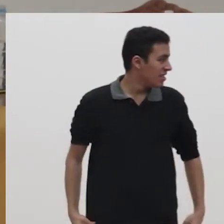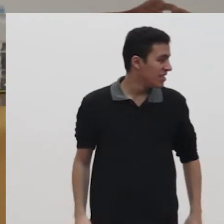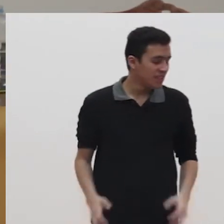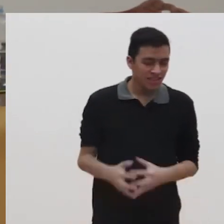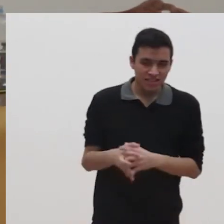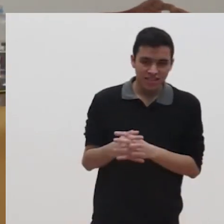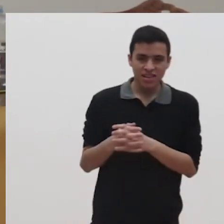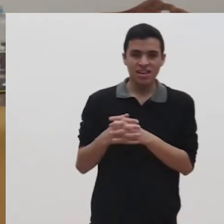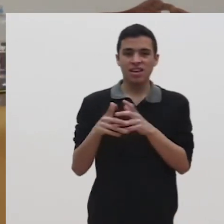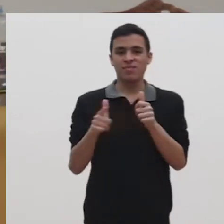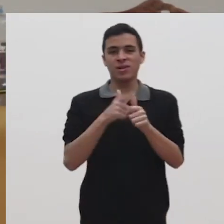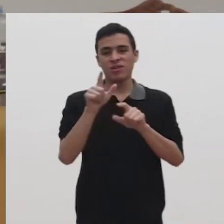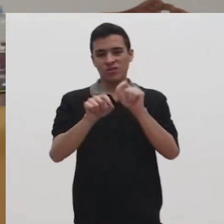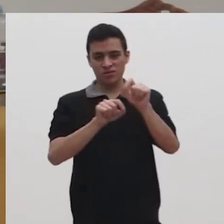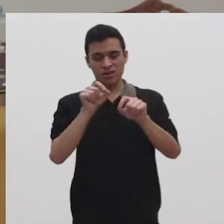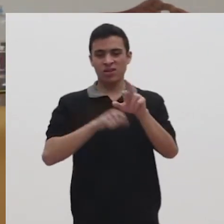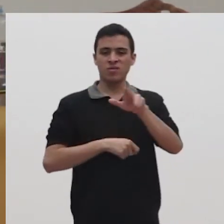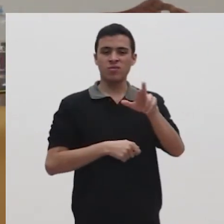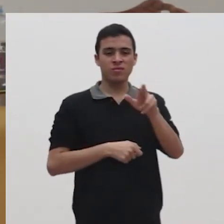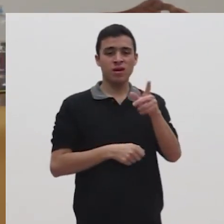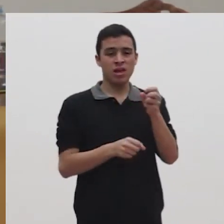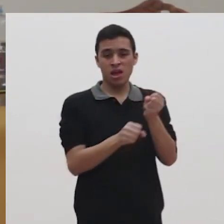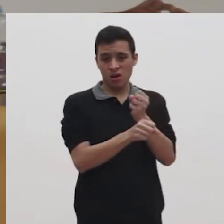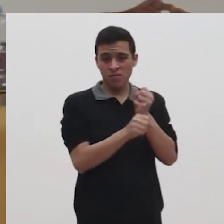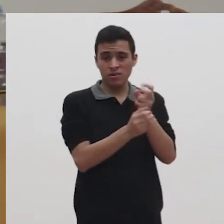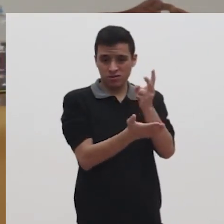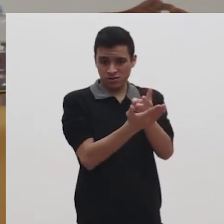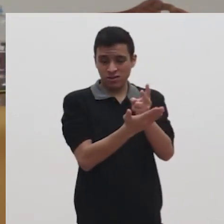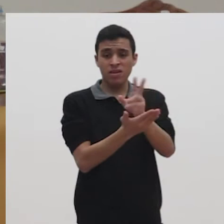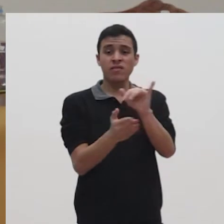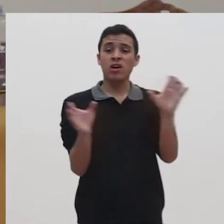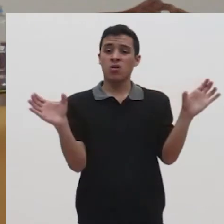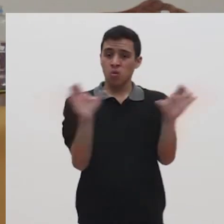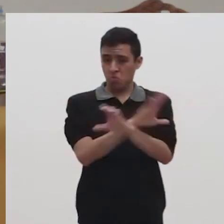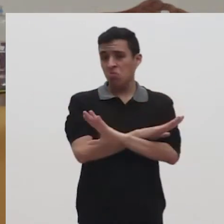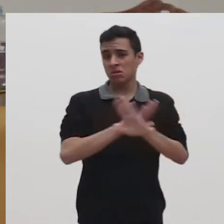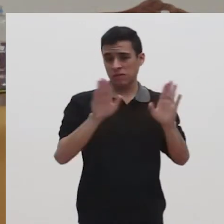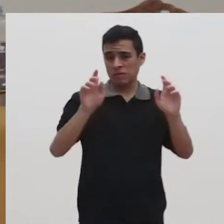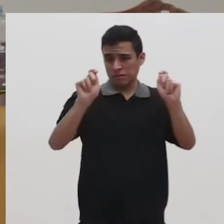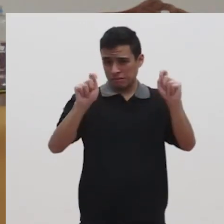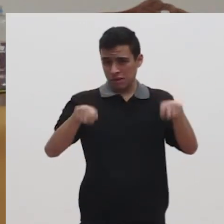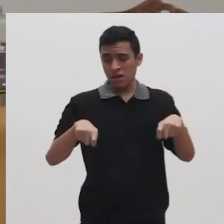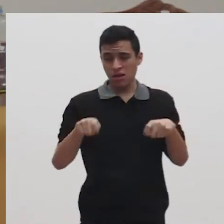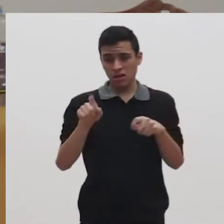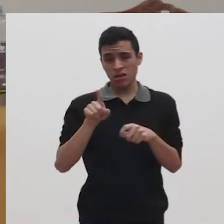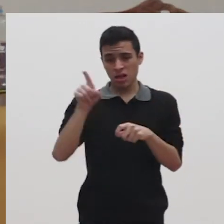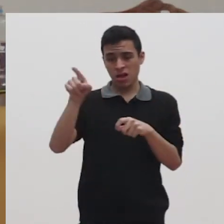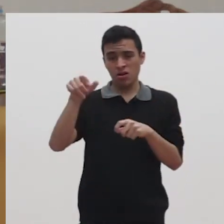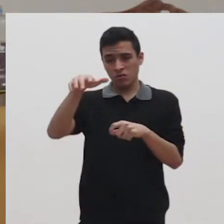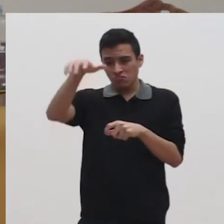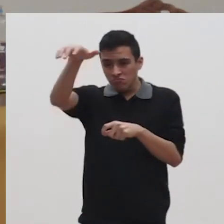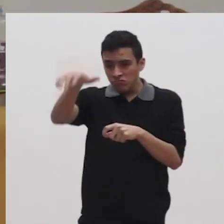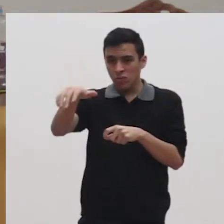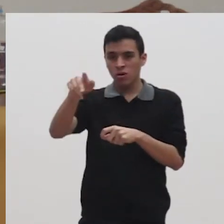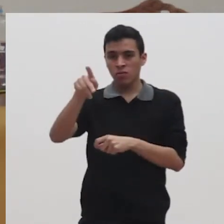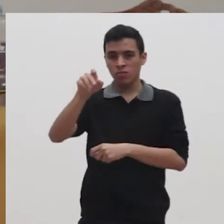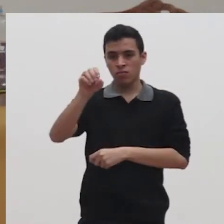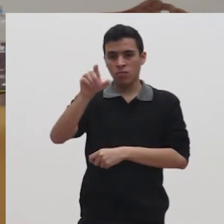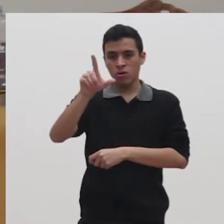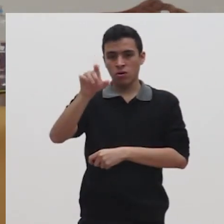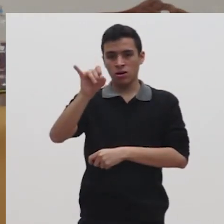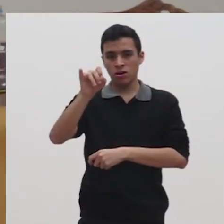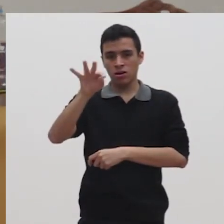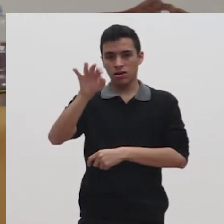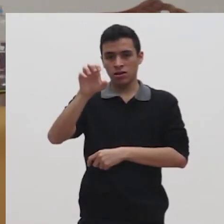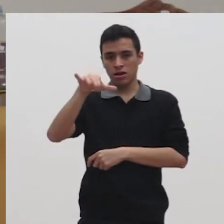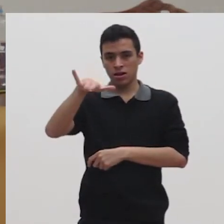Bom, a primeira questão não é nem as obras serão mantidas, elas serão concluídas, né? Só no Politécnico nós temos